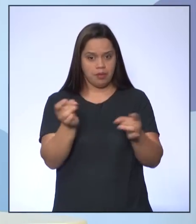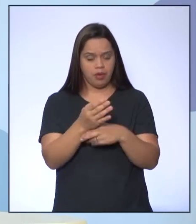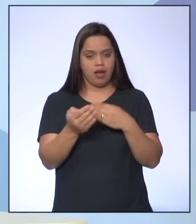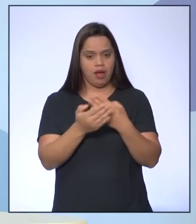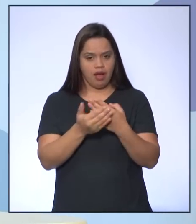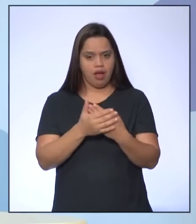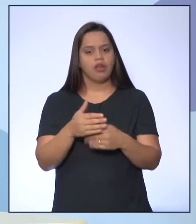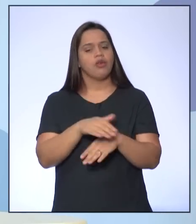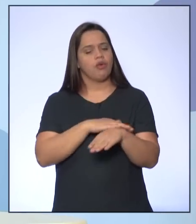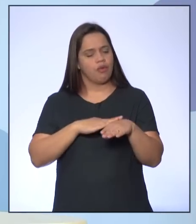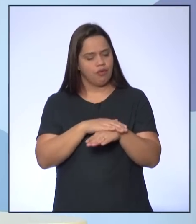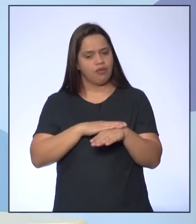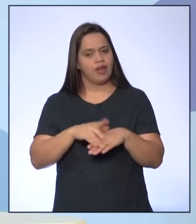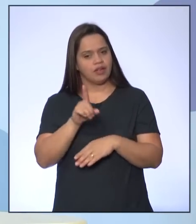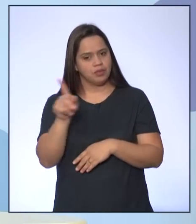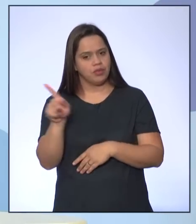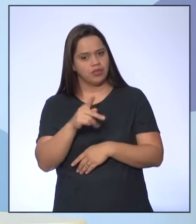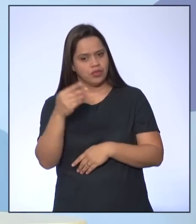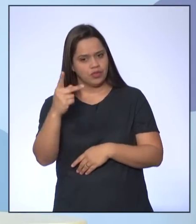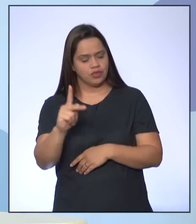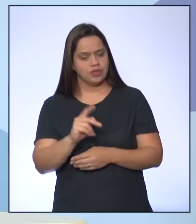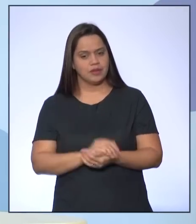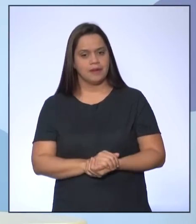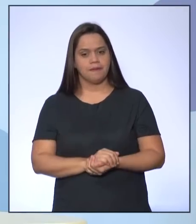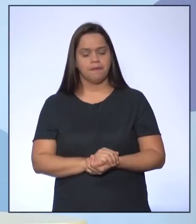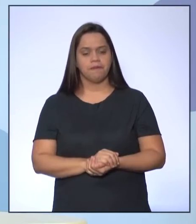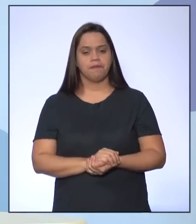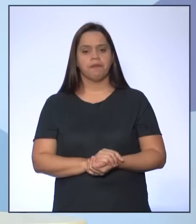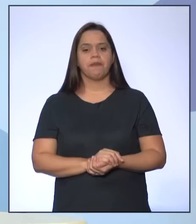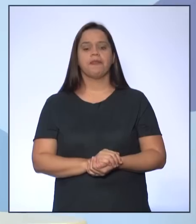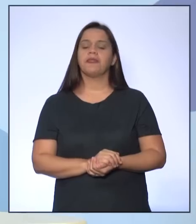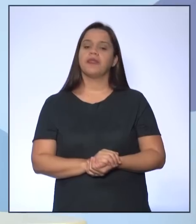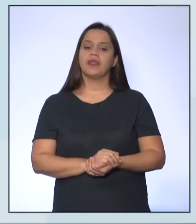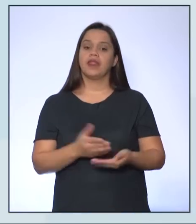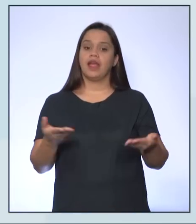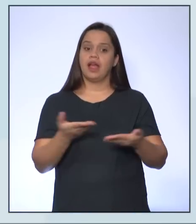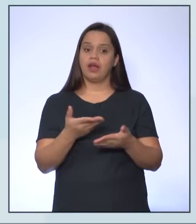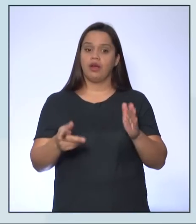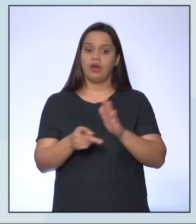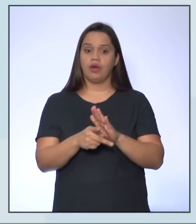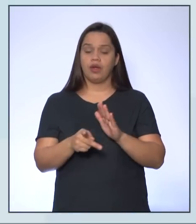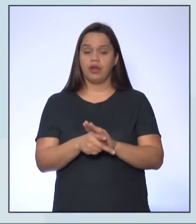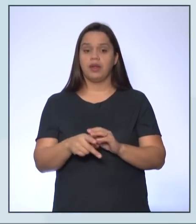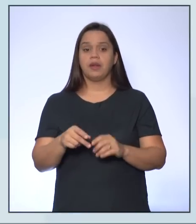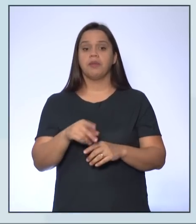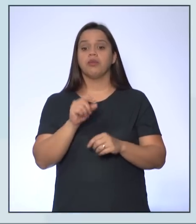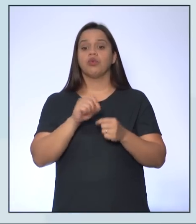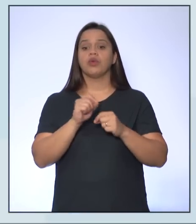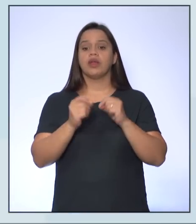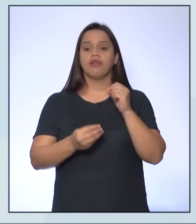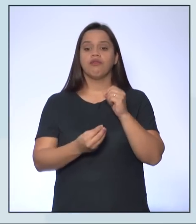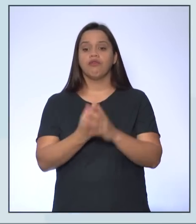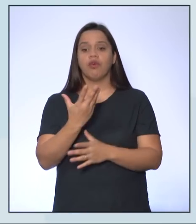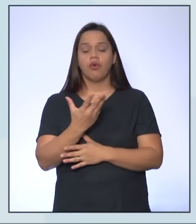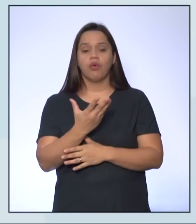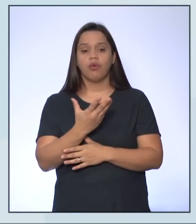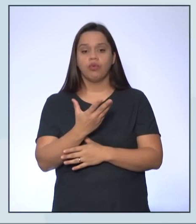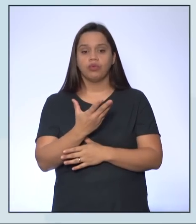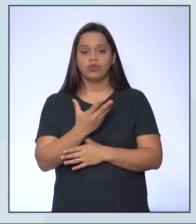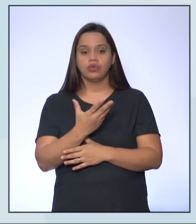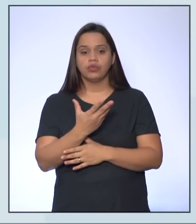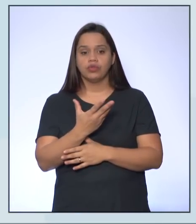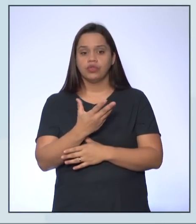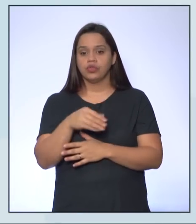bem? Agora nós vamos passar para a próxima fonte, que é fontes orais. As